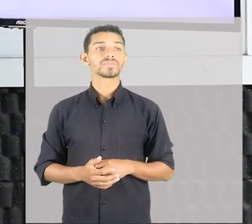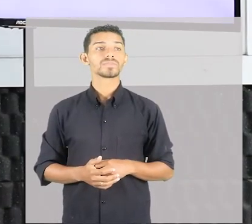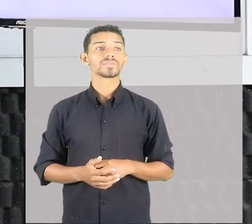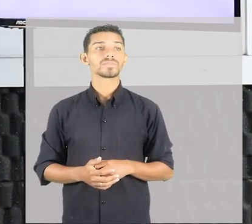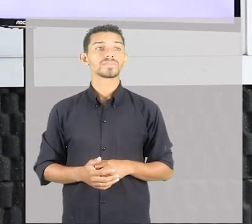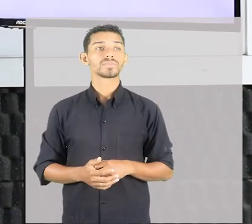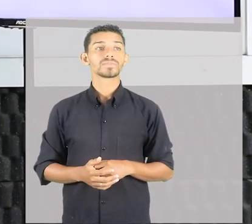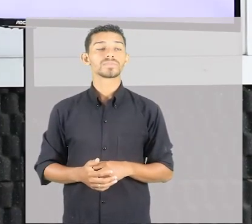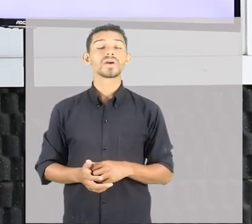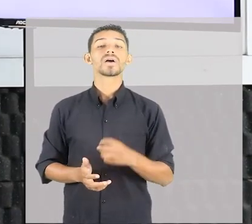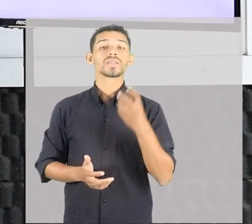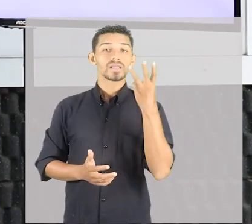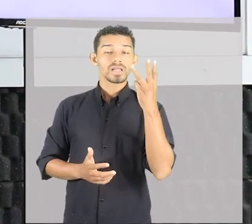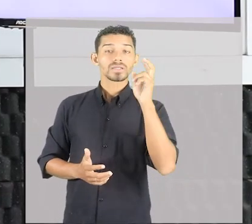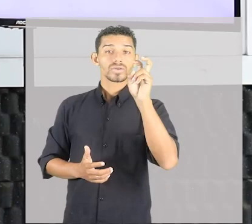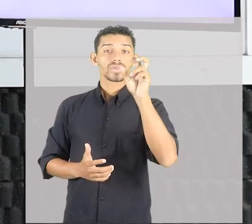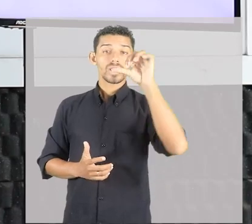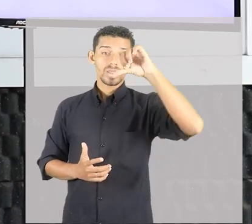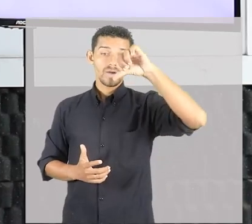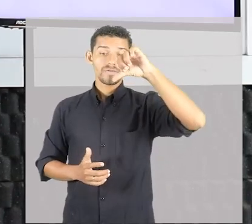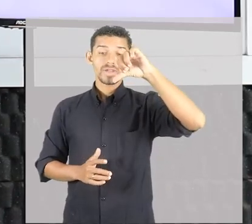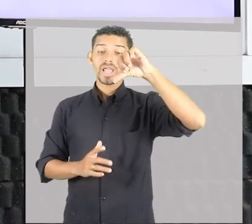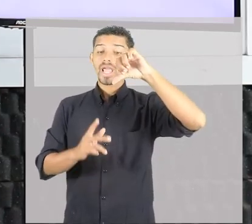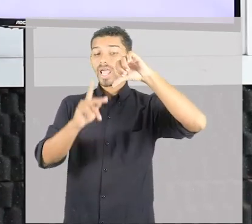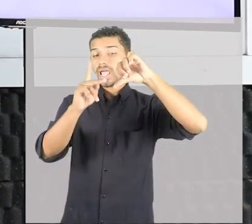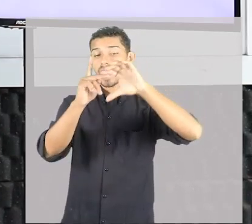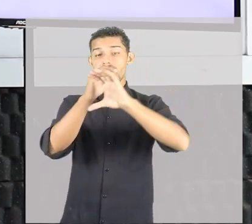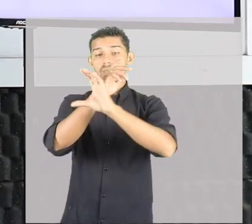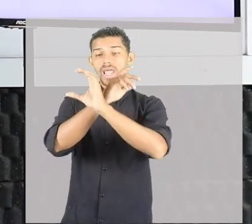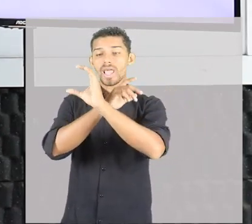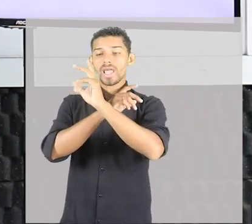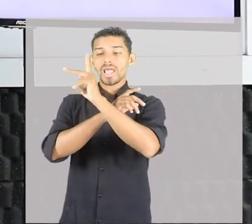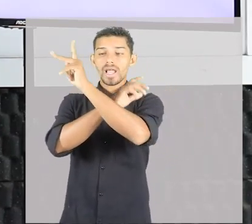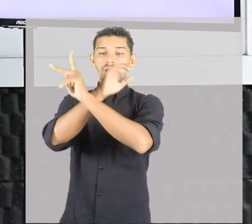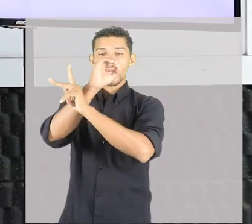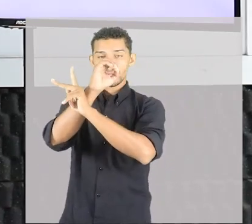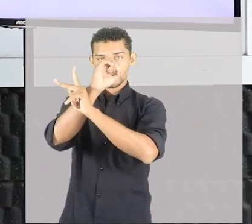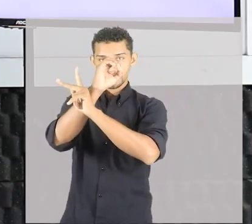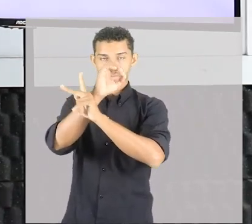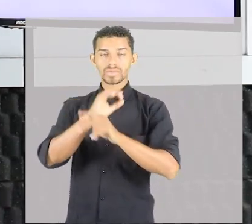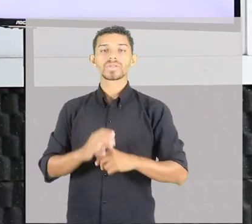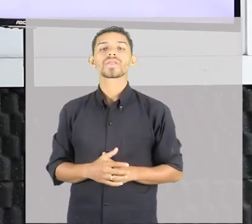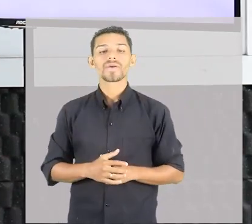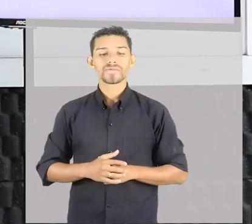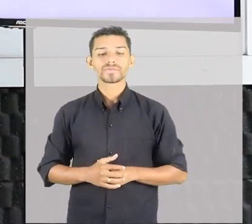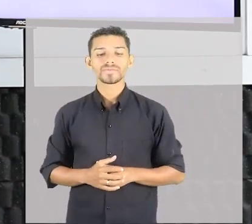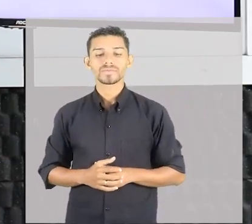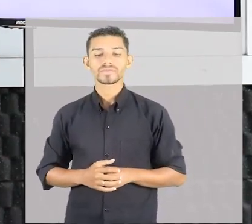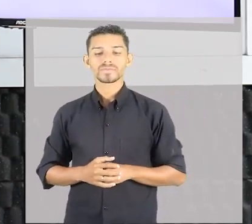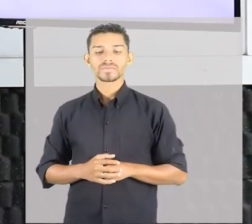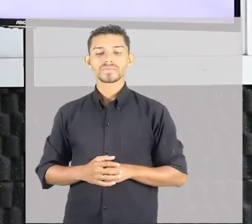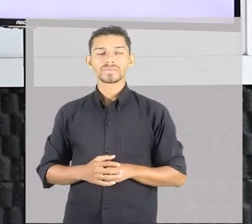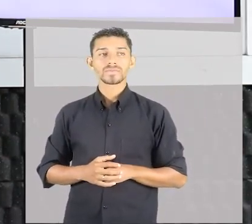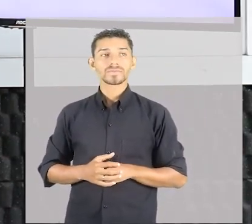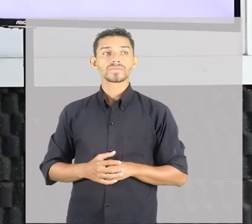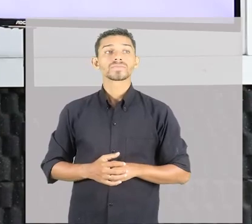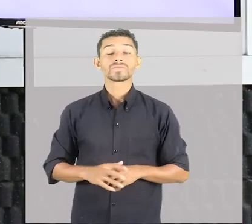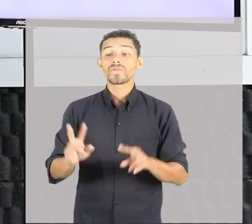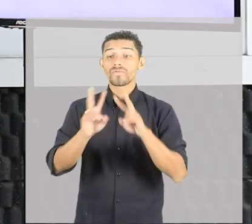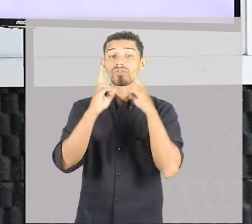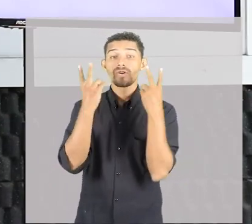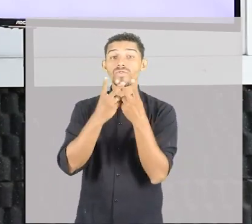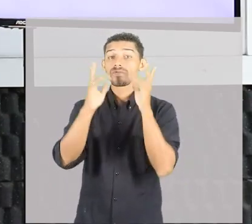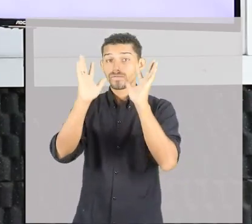359 é igual volume final ele quer saber né após esse